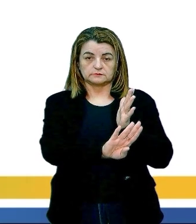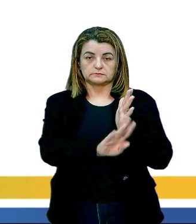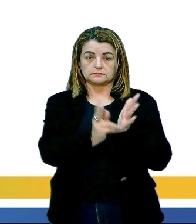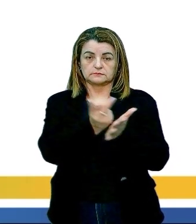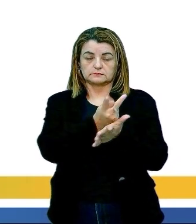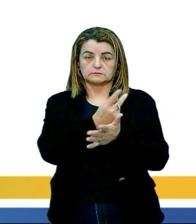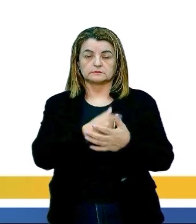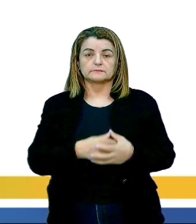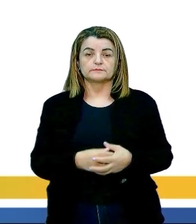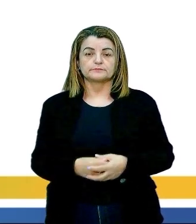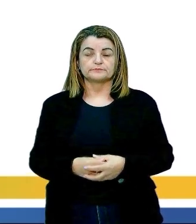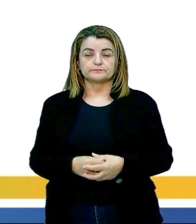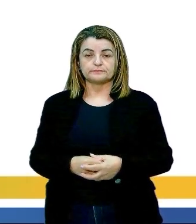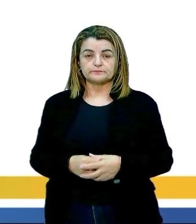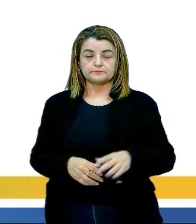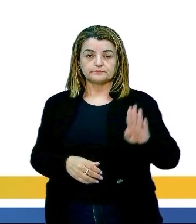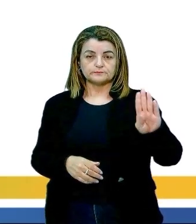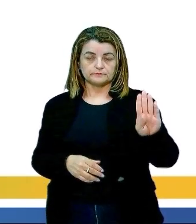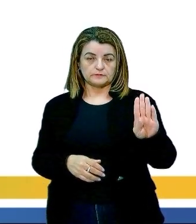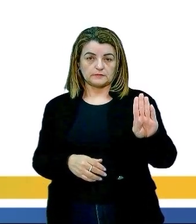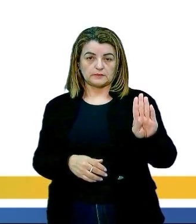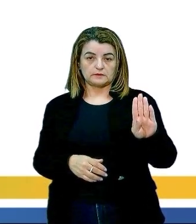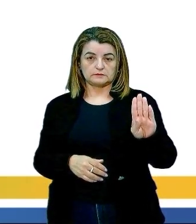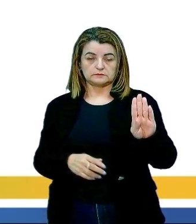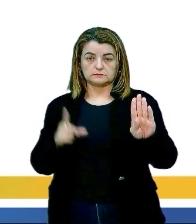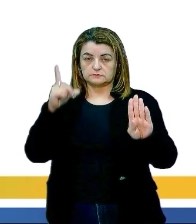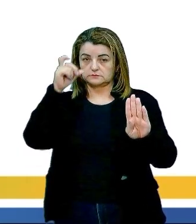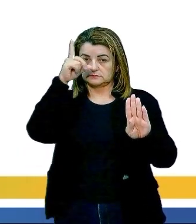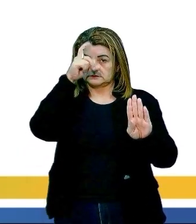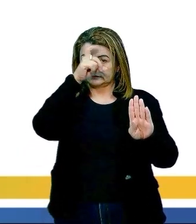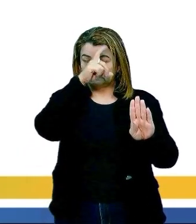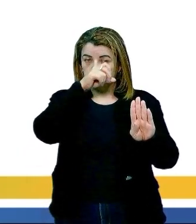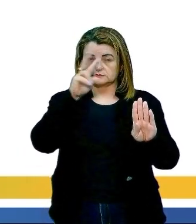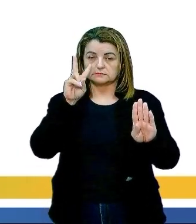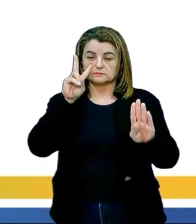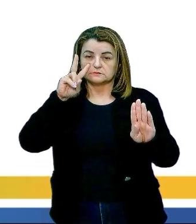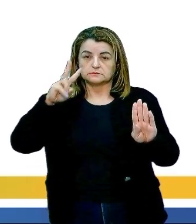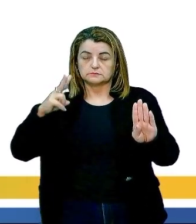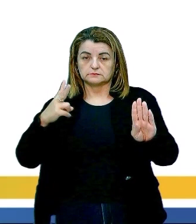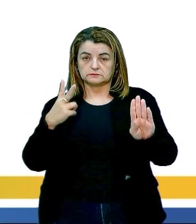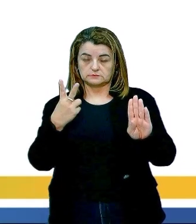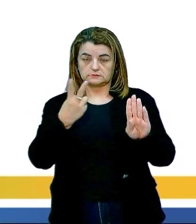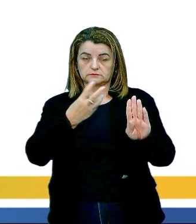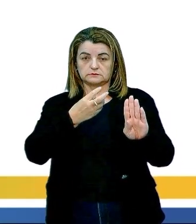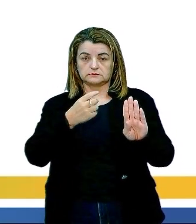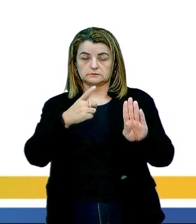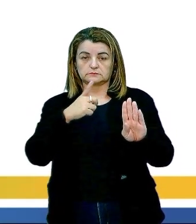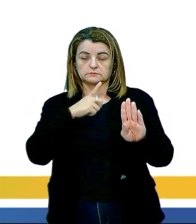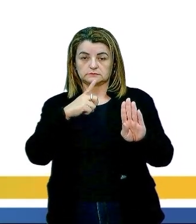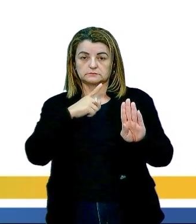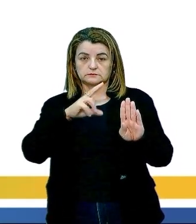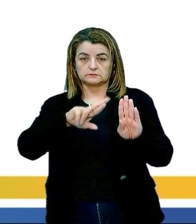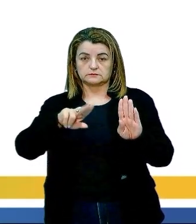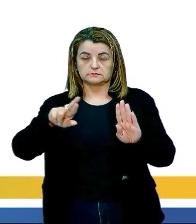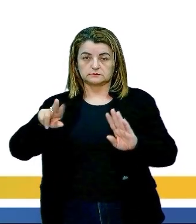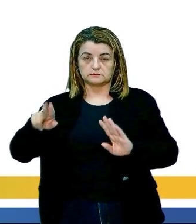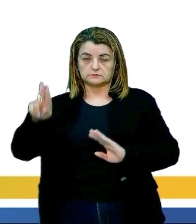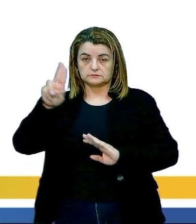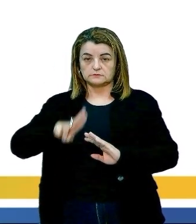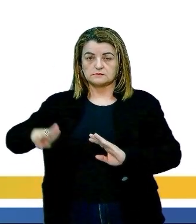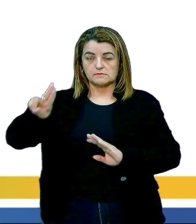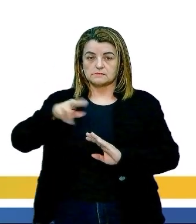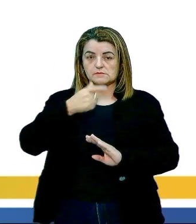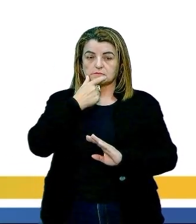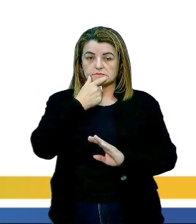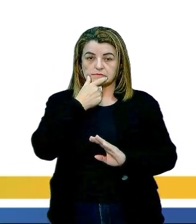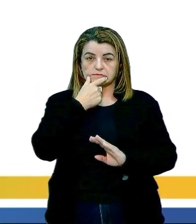nossa questão. Letra B, dificuldade de reconhecer a existência de diferentes usos da